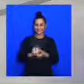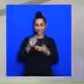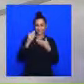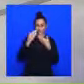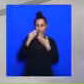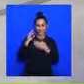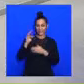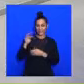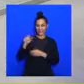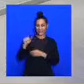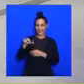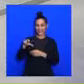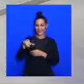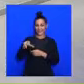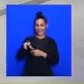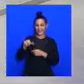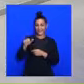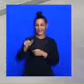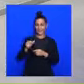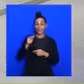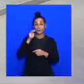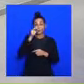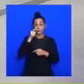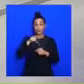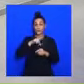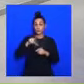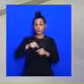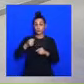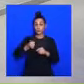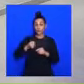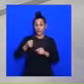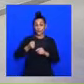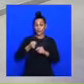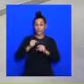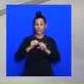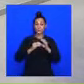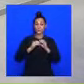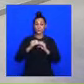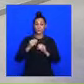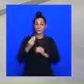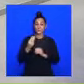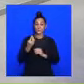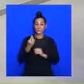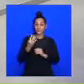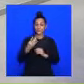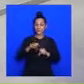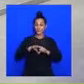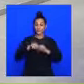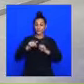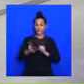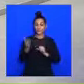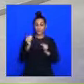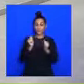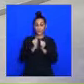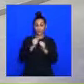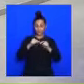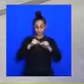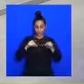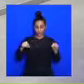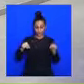Obrigado, Tainara. Vamos confirmar os números sorteados no concurso 314 do Super 7. Confira